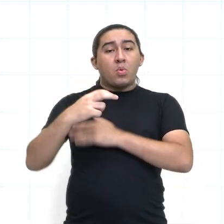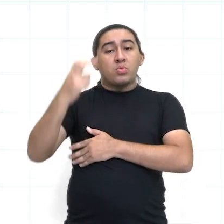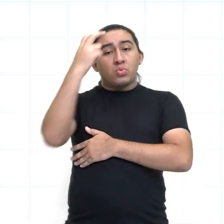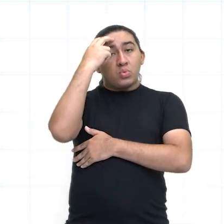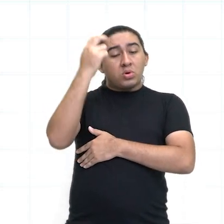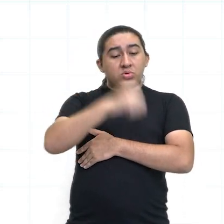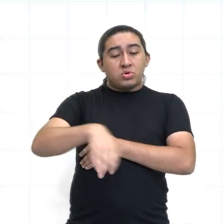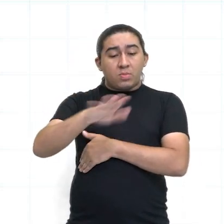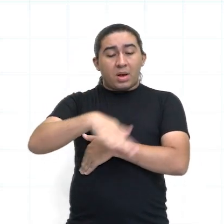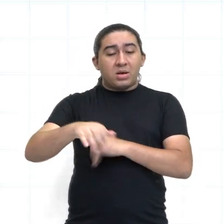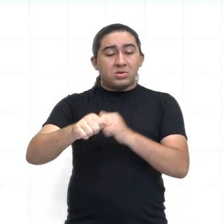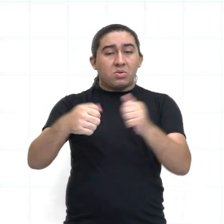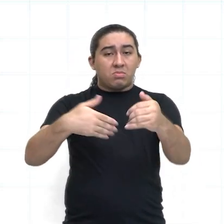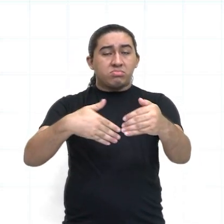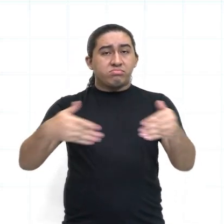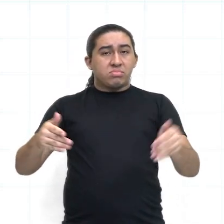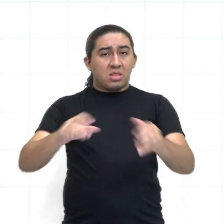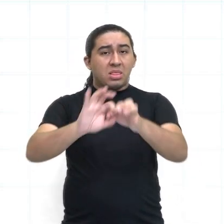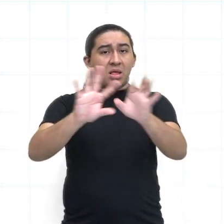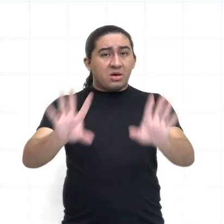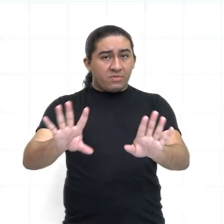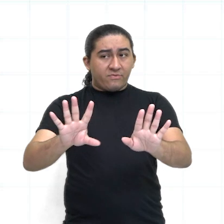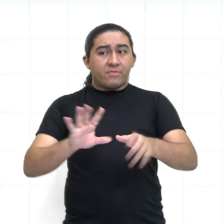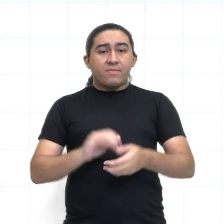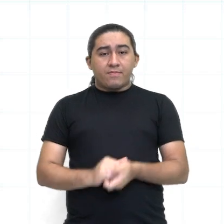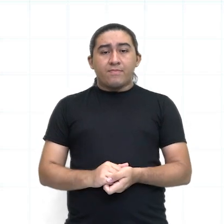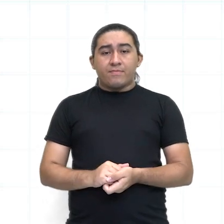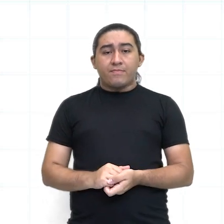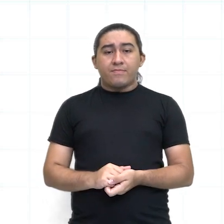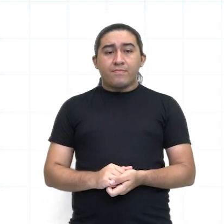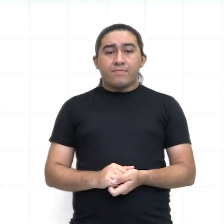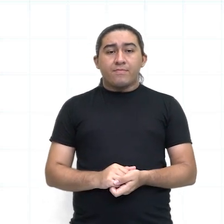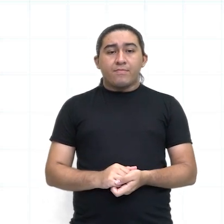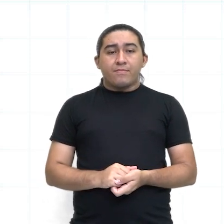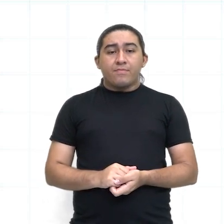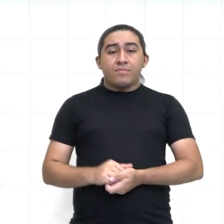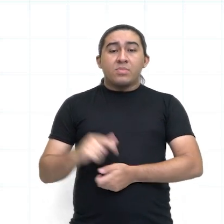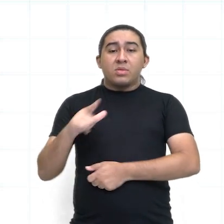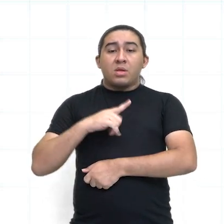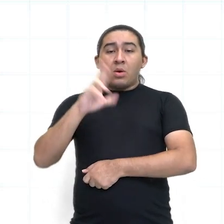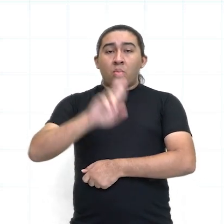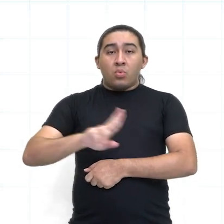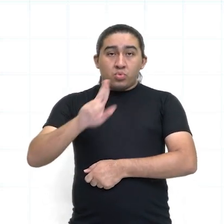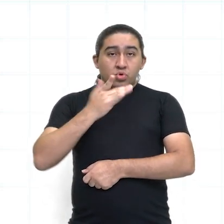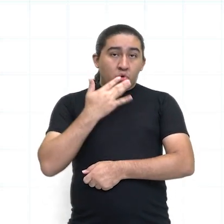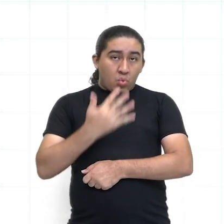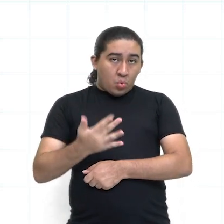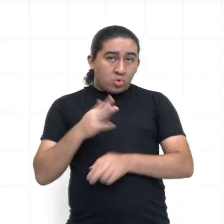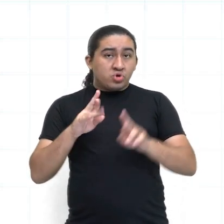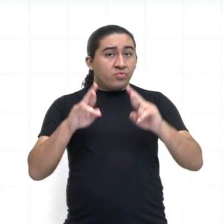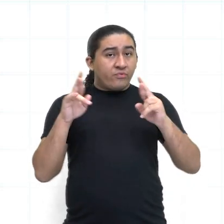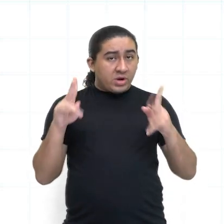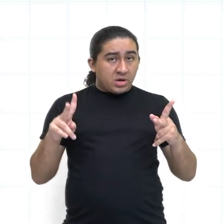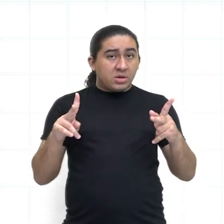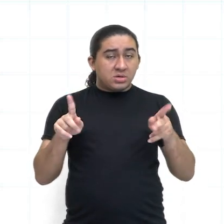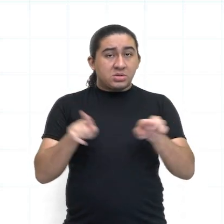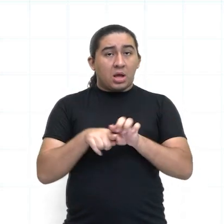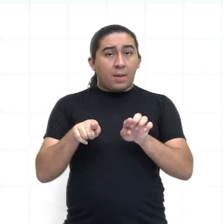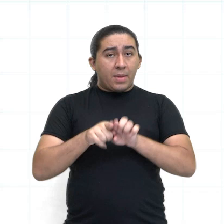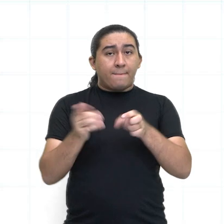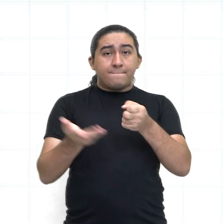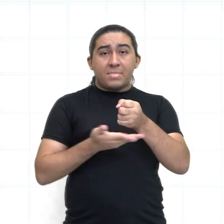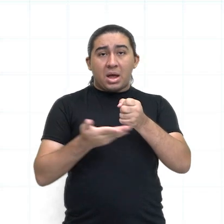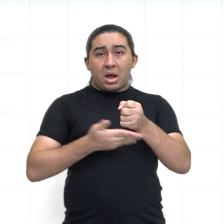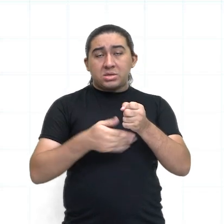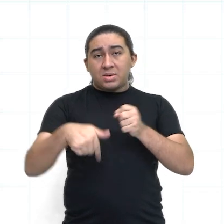ar livre com a luz natural, principalmente de Claude Monet. Uso de cores decompostas e primárias. Então, eles pegavam as